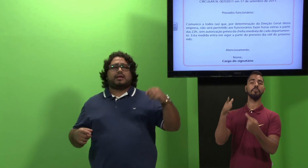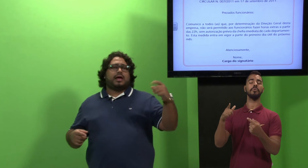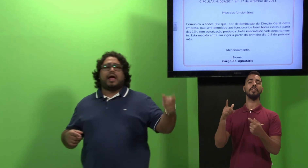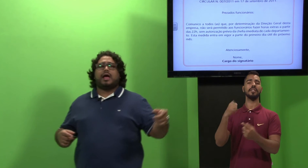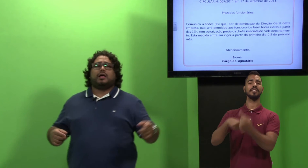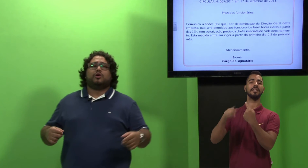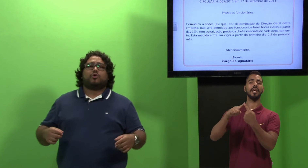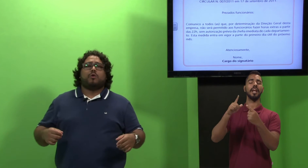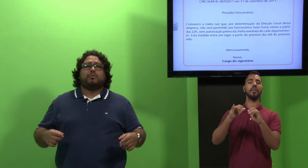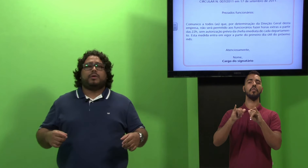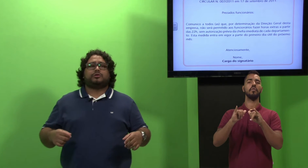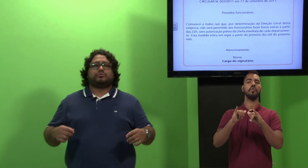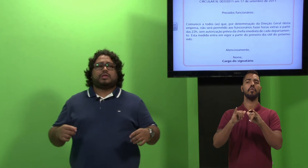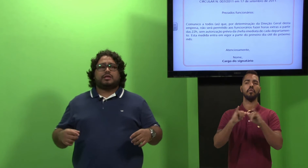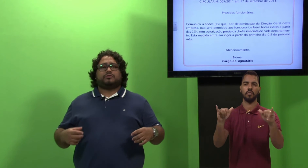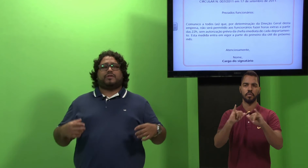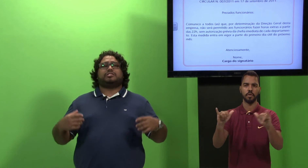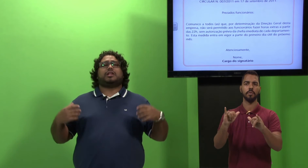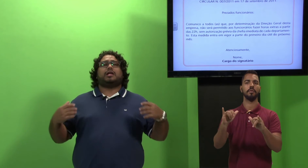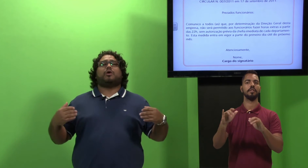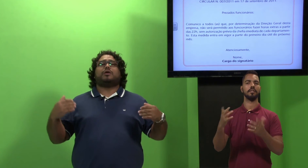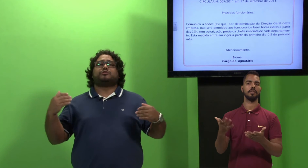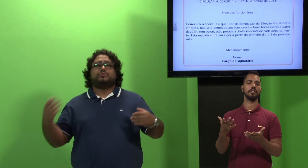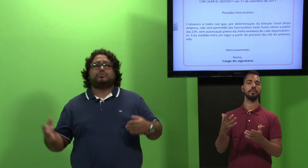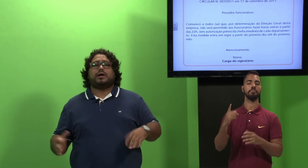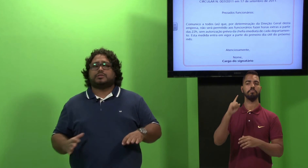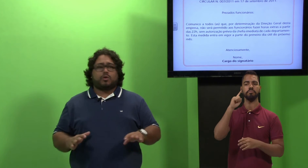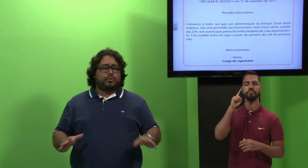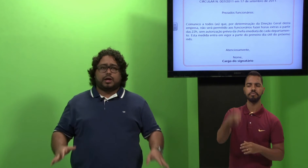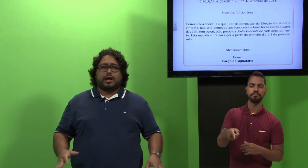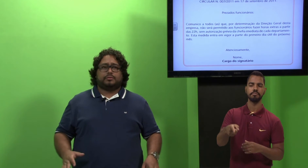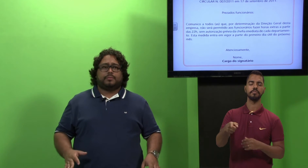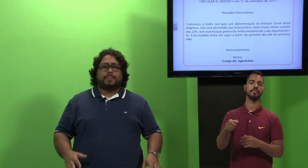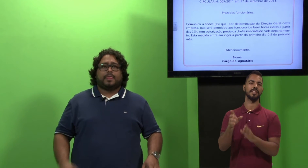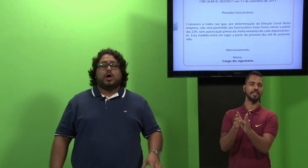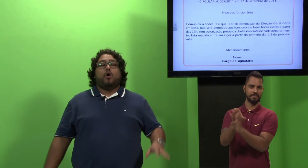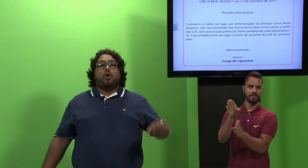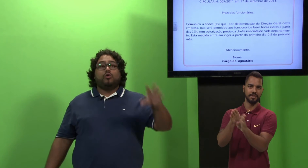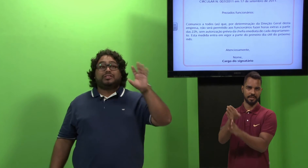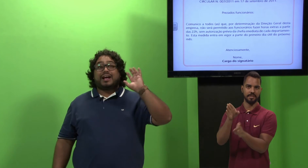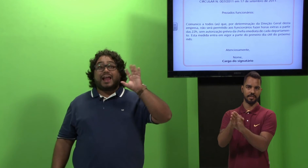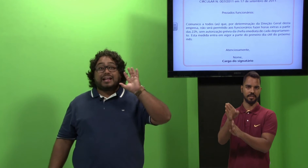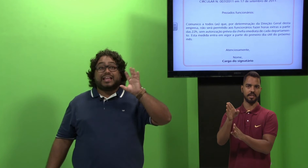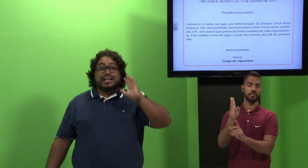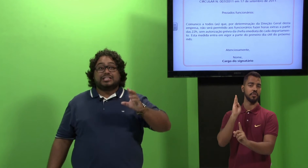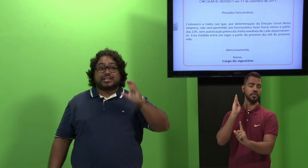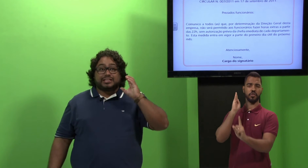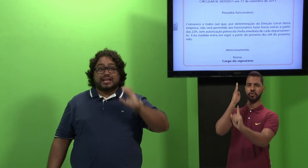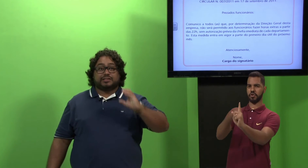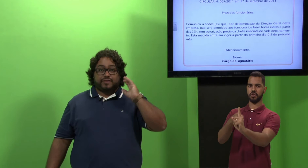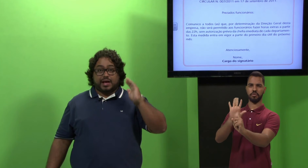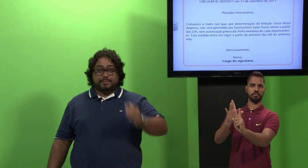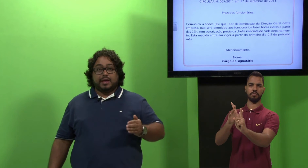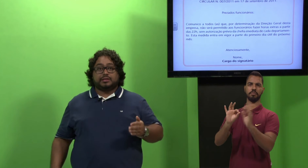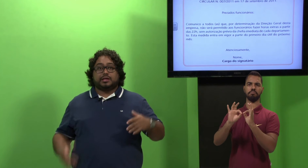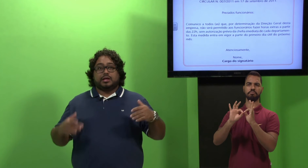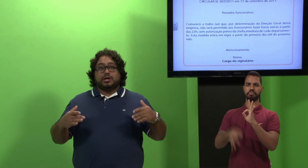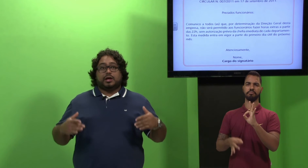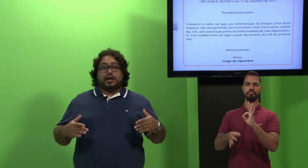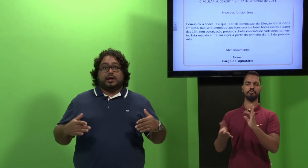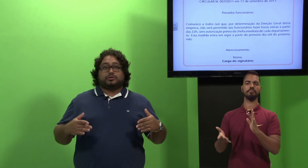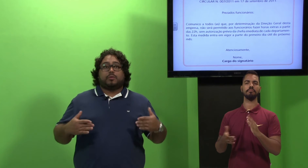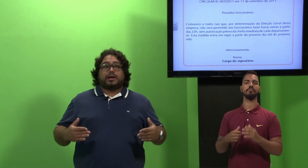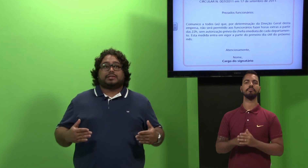informar, declarar, comumente o texto vai direto ao assunto a ser comunicado. Outra característica dessa